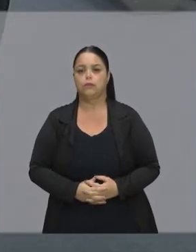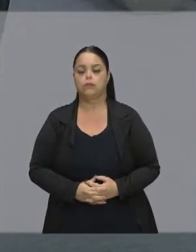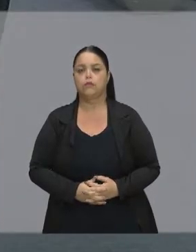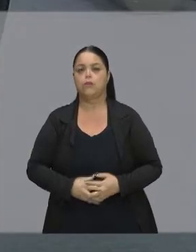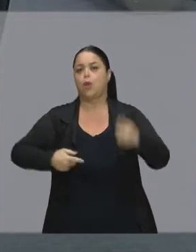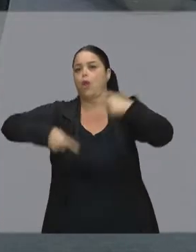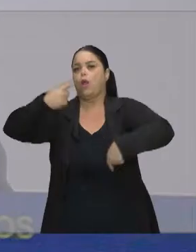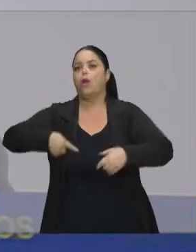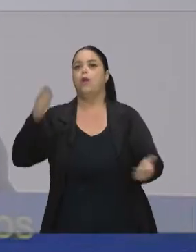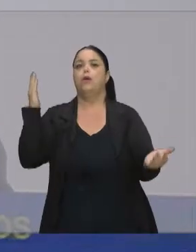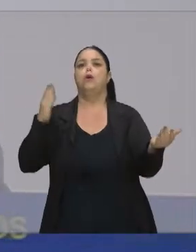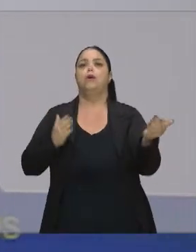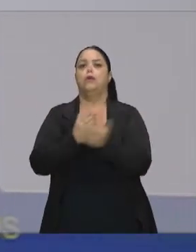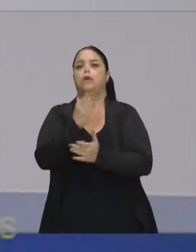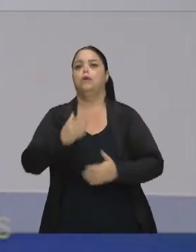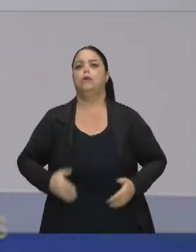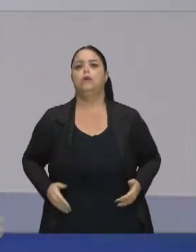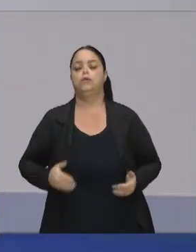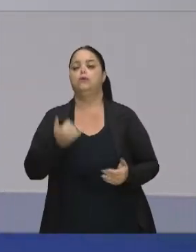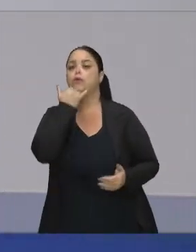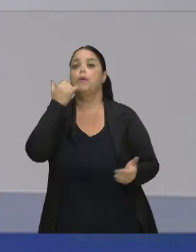Em discussão, processo número